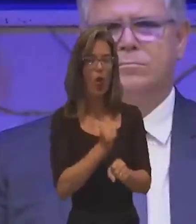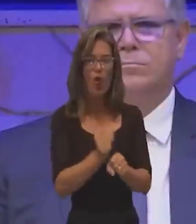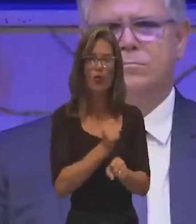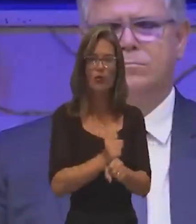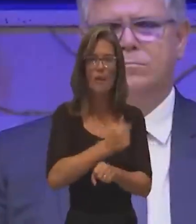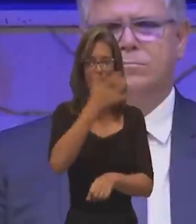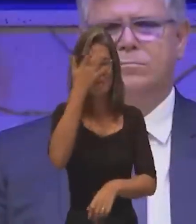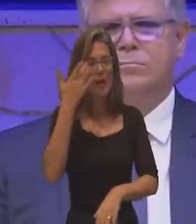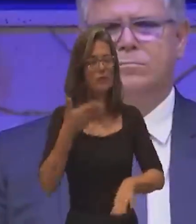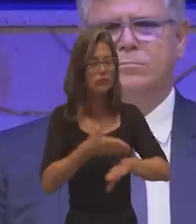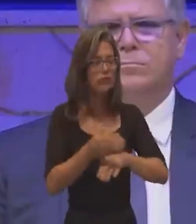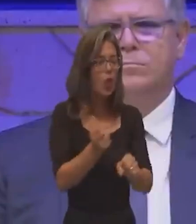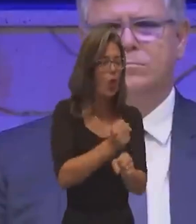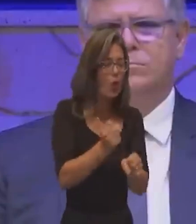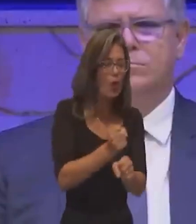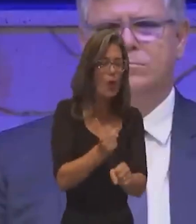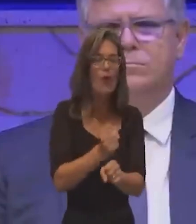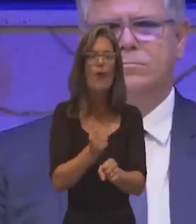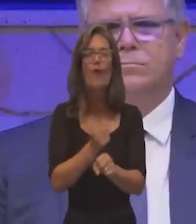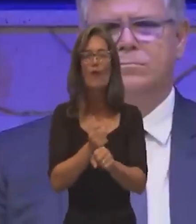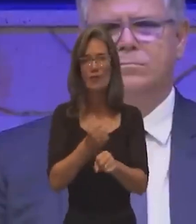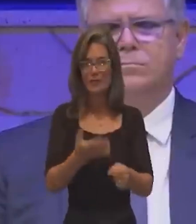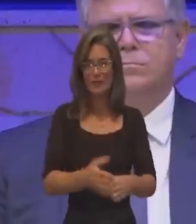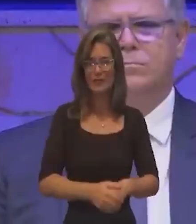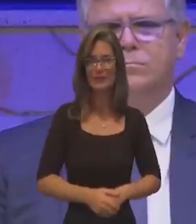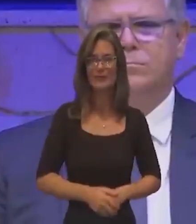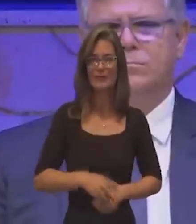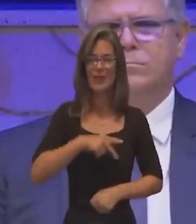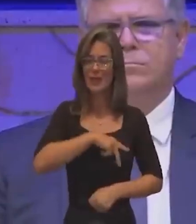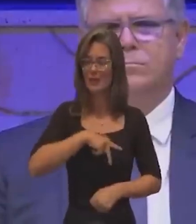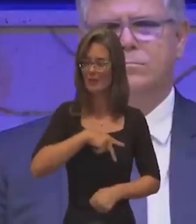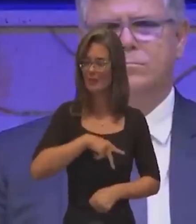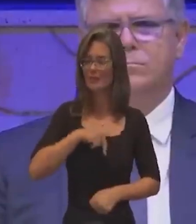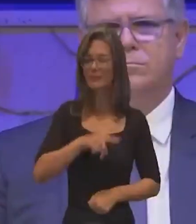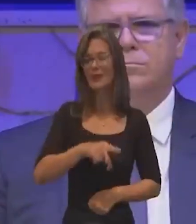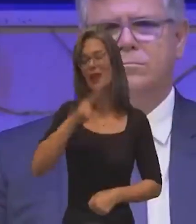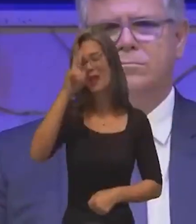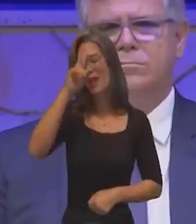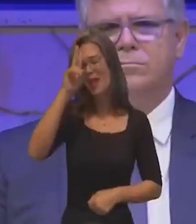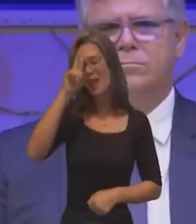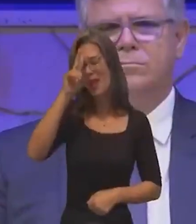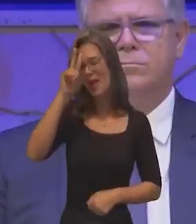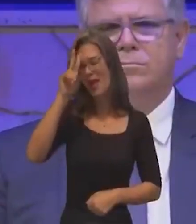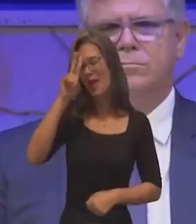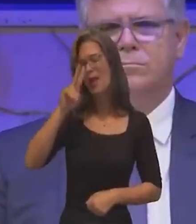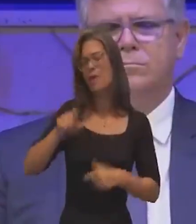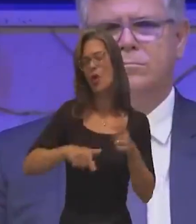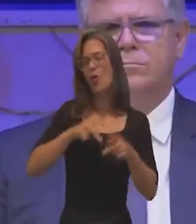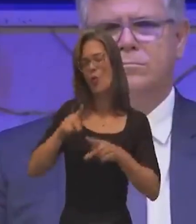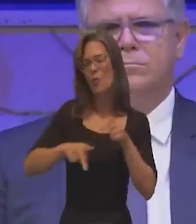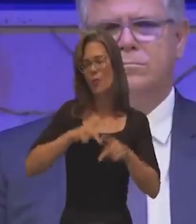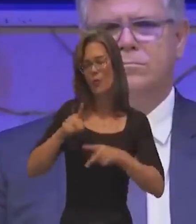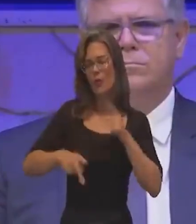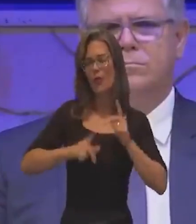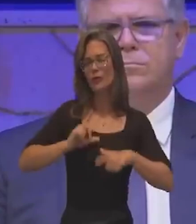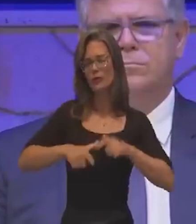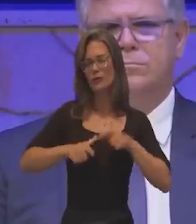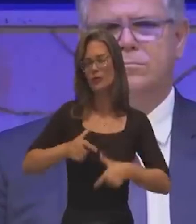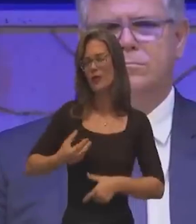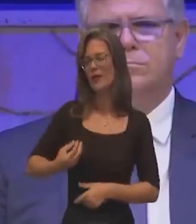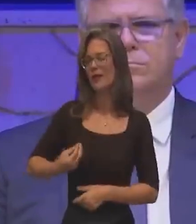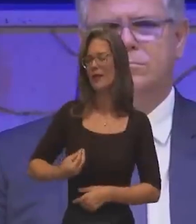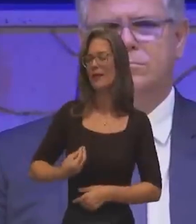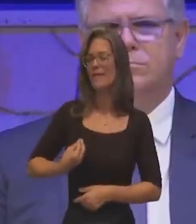E relembrando com aquelas pessoas sobre o tempo no deserto, os 40 anos que o povo de Deus peregrinou pelo